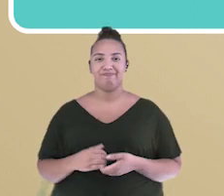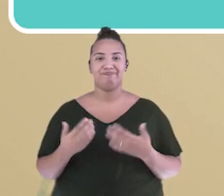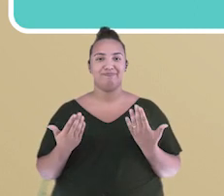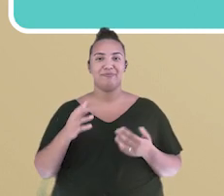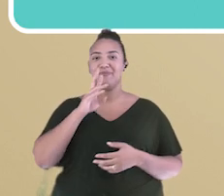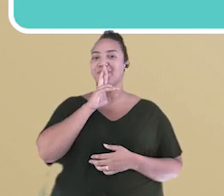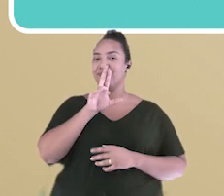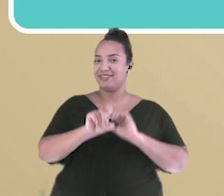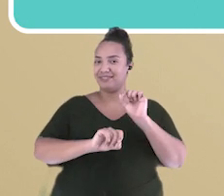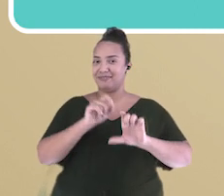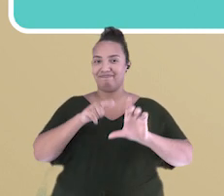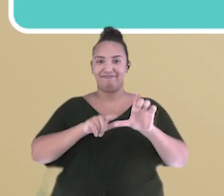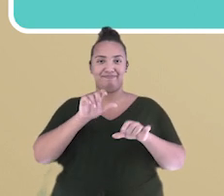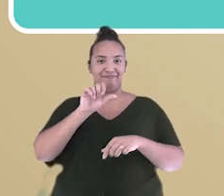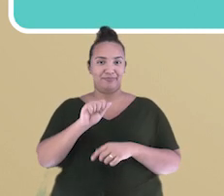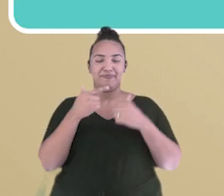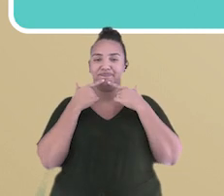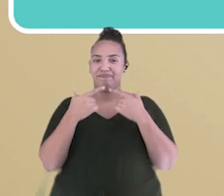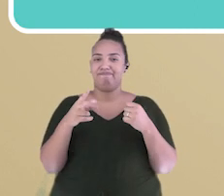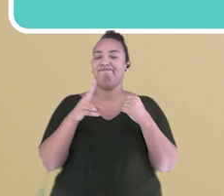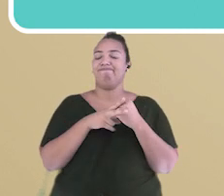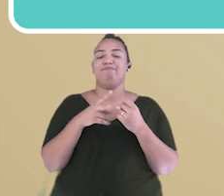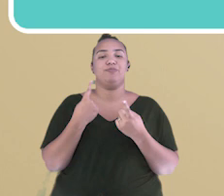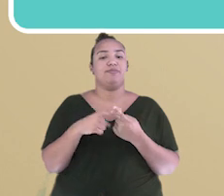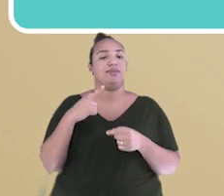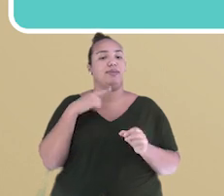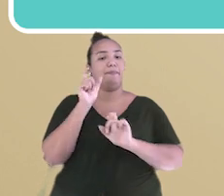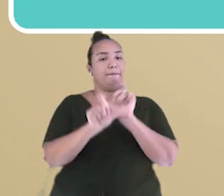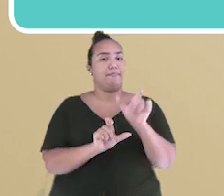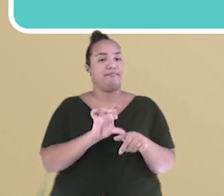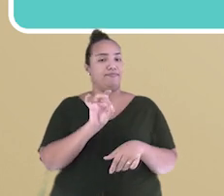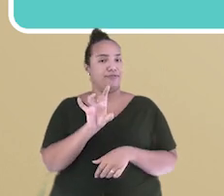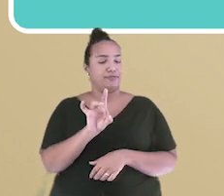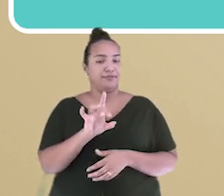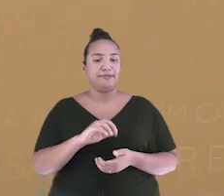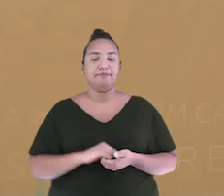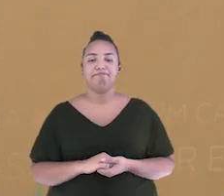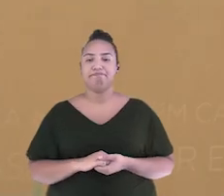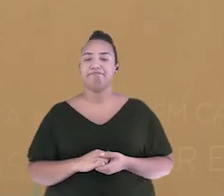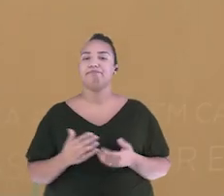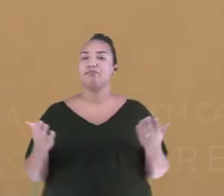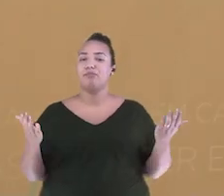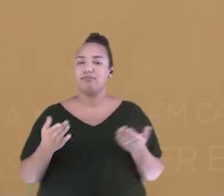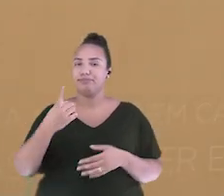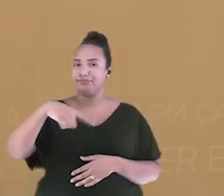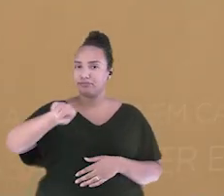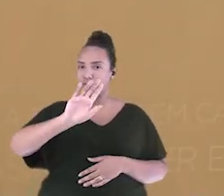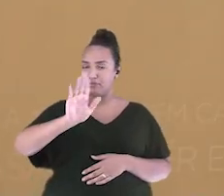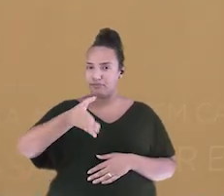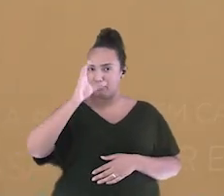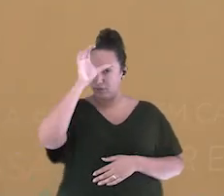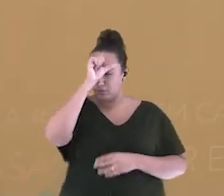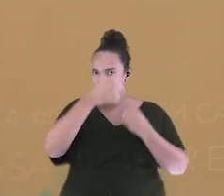A resposta é letra A, linguagem verbal, pois há apenas o uso de palavras. Agora que você já